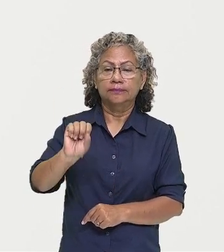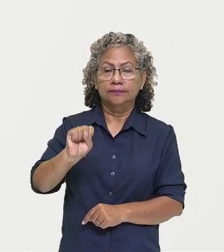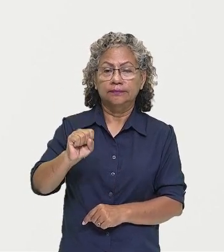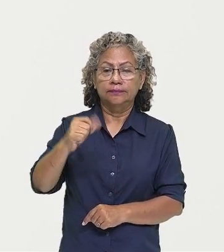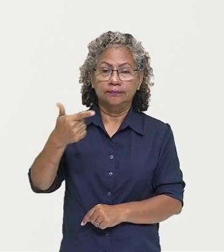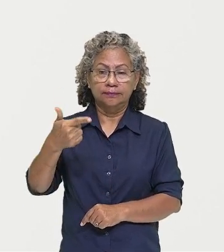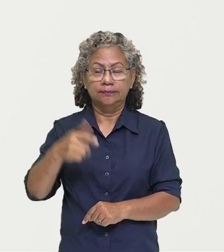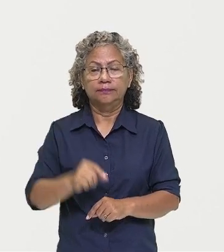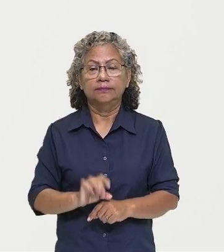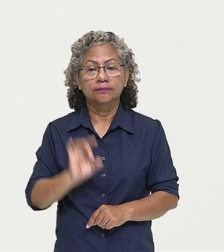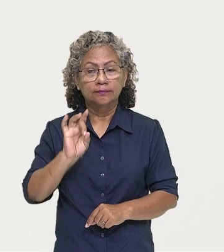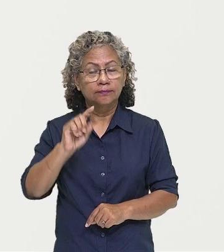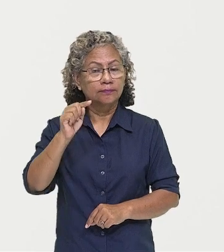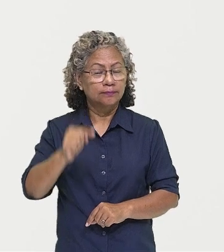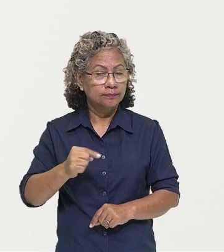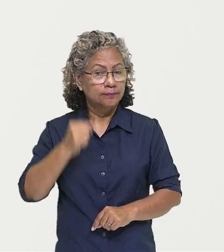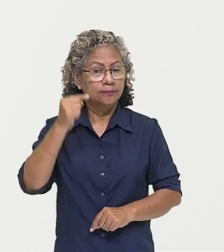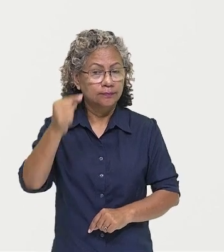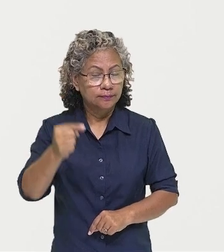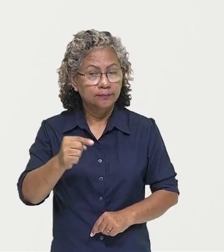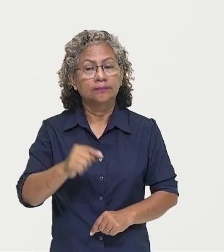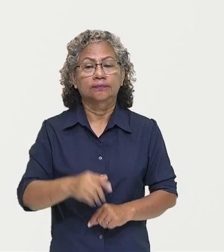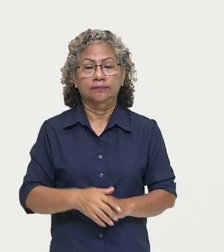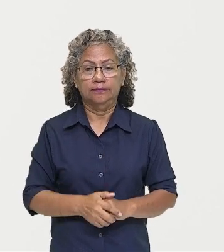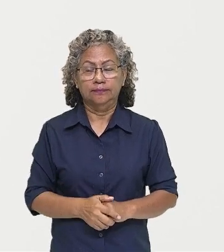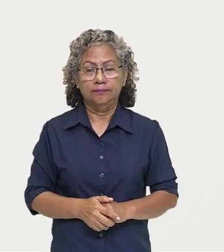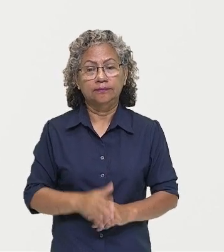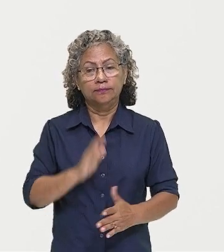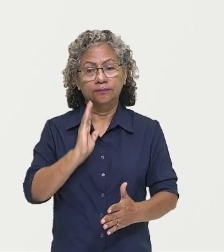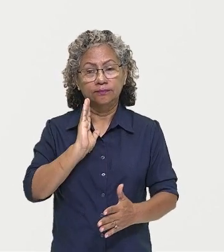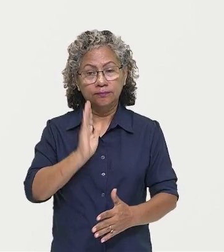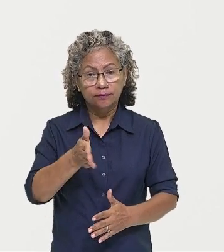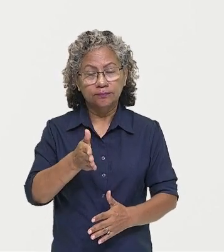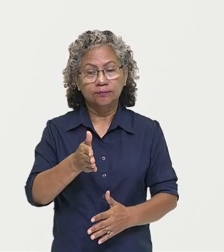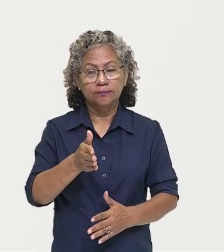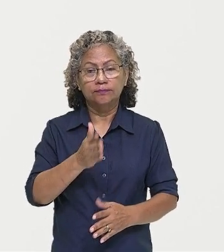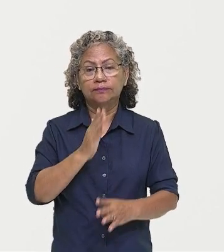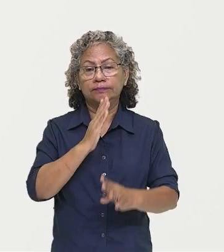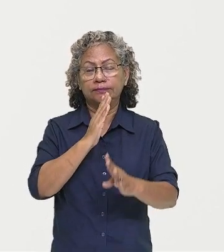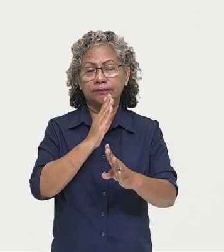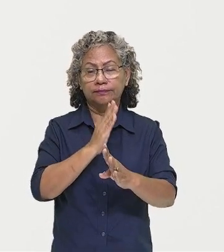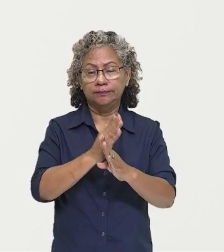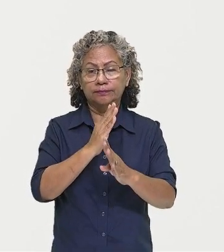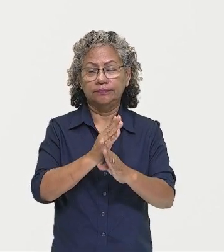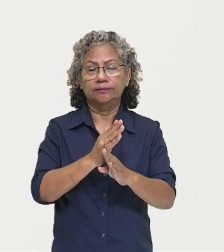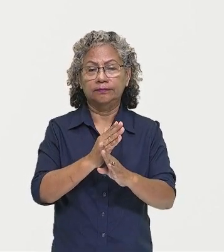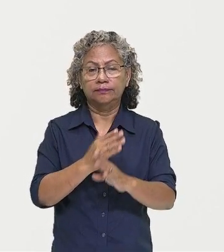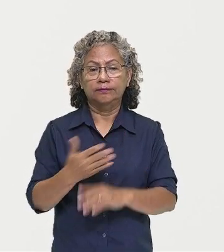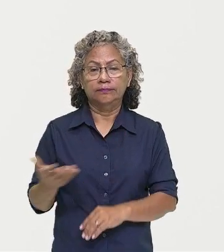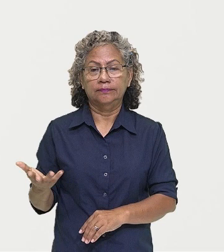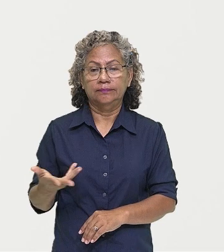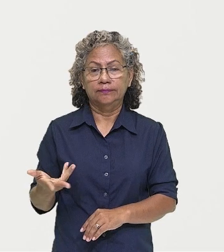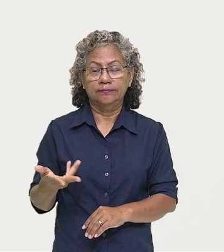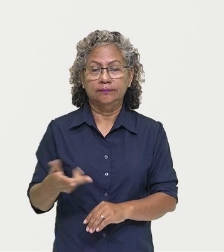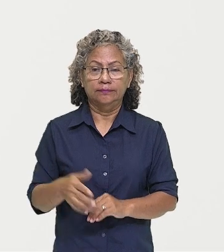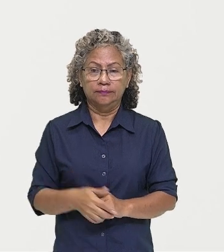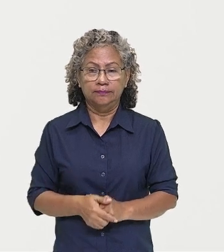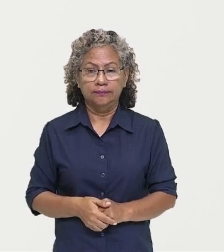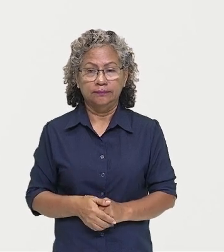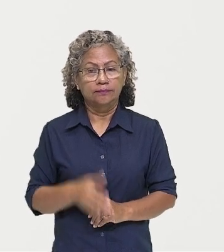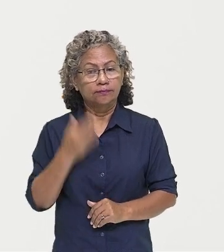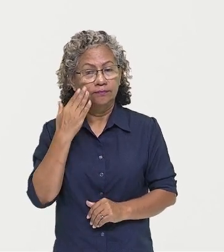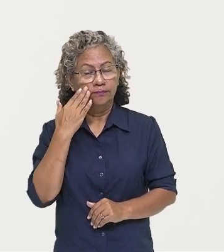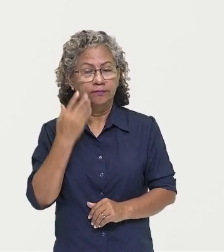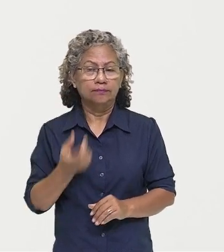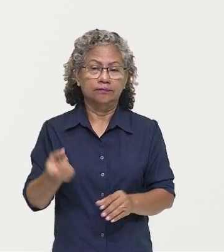Aí depois que eu encontro a aceleração, podemos encontrar os valores lá na equação,